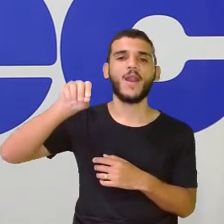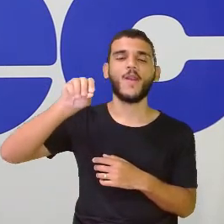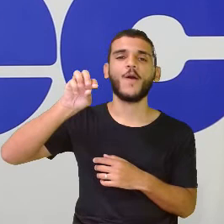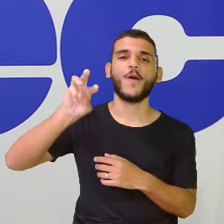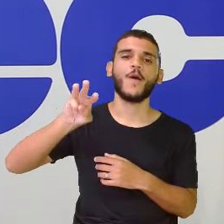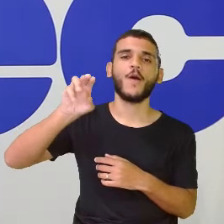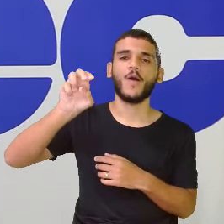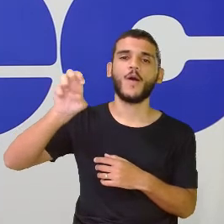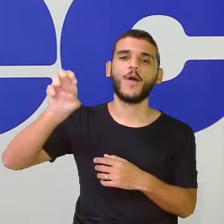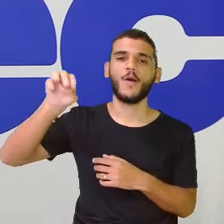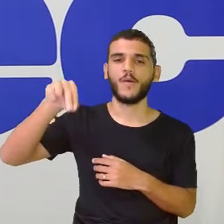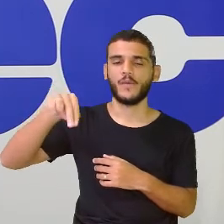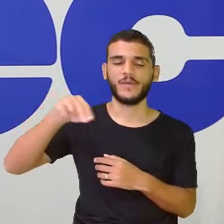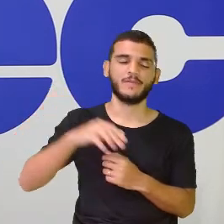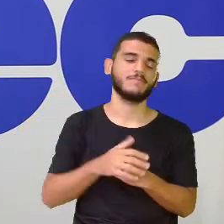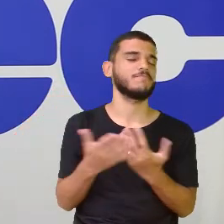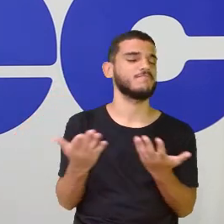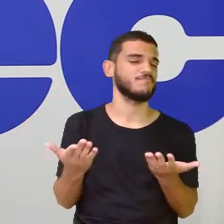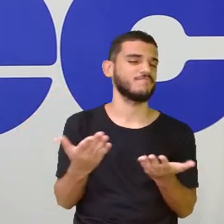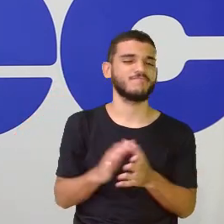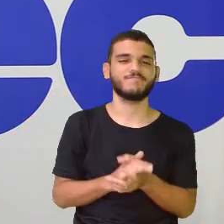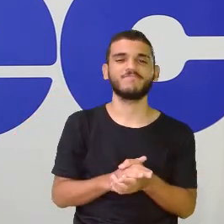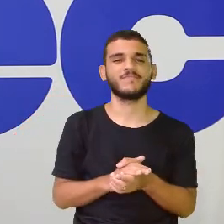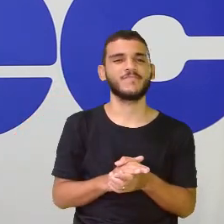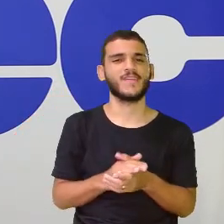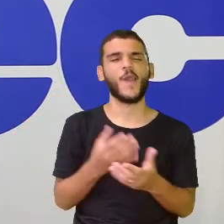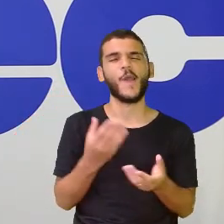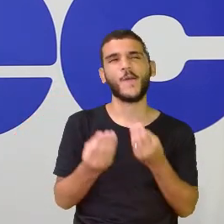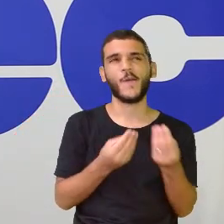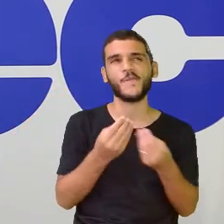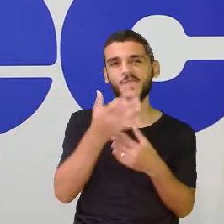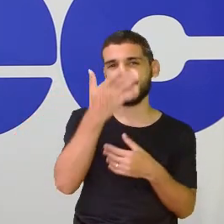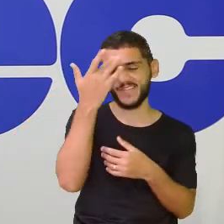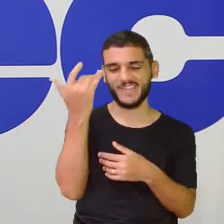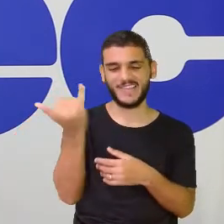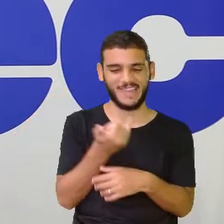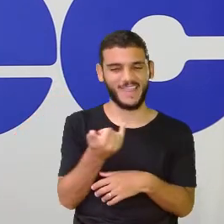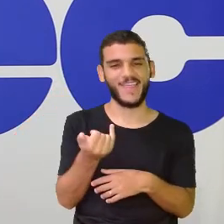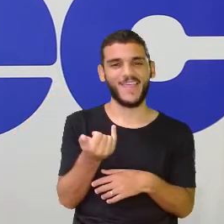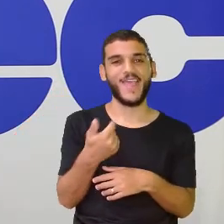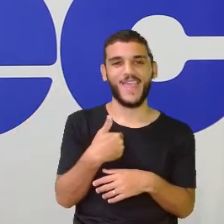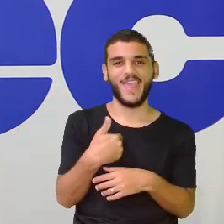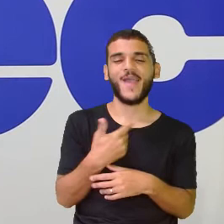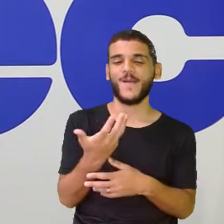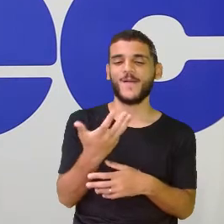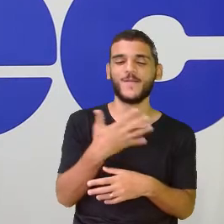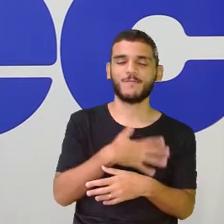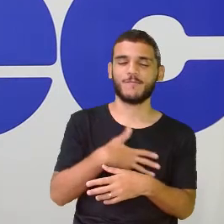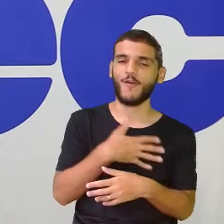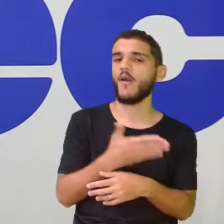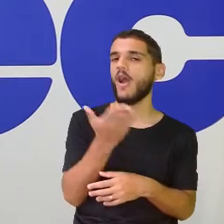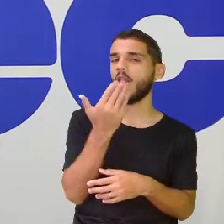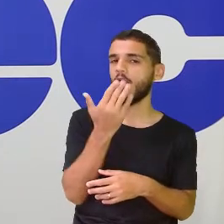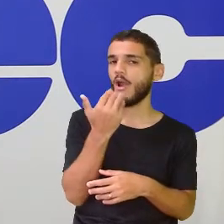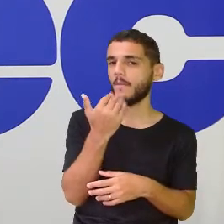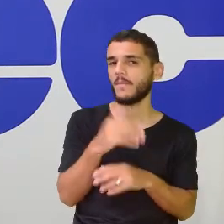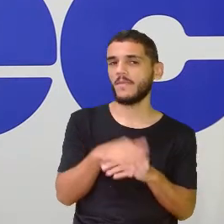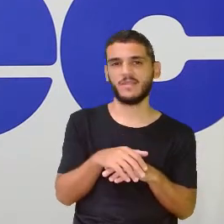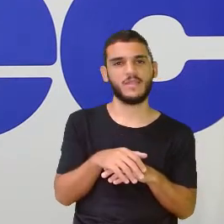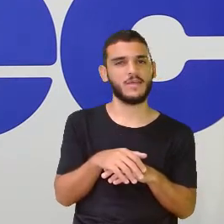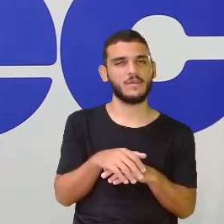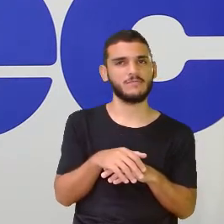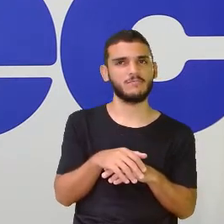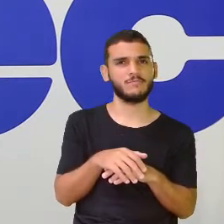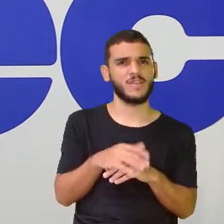juntas, dizendo que a gente gosta da mesma palavra, assim, tipo comida, sabe? Aí disse que eu e Yasmin a gente é comilona, não acho,